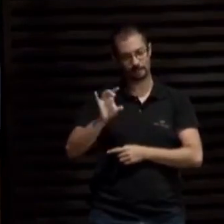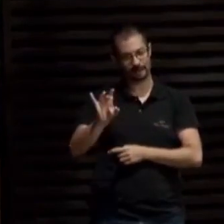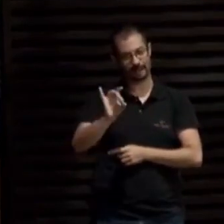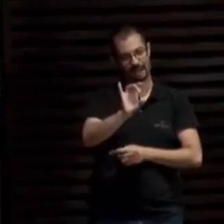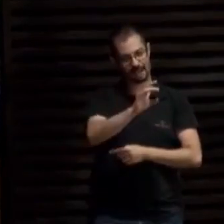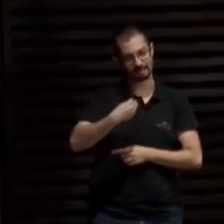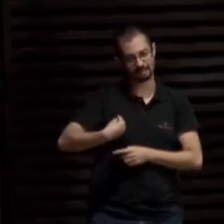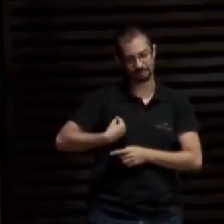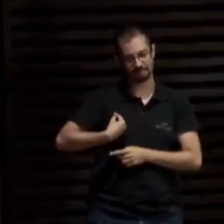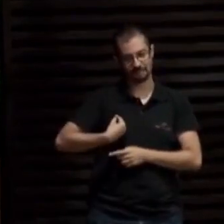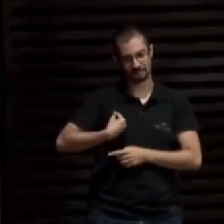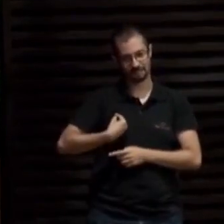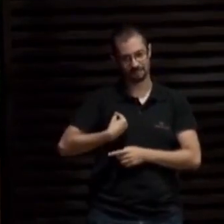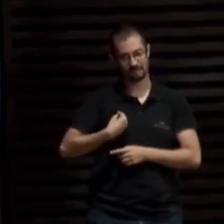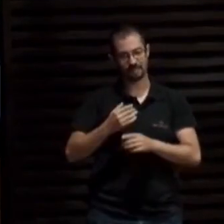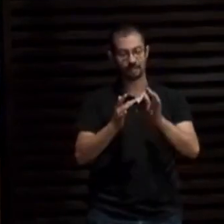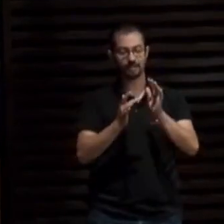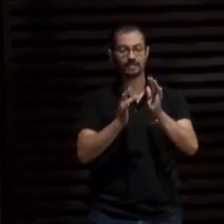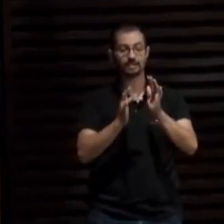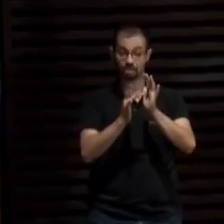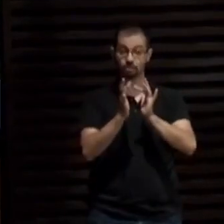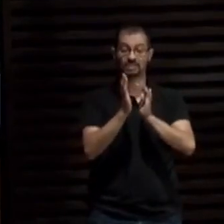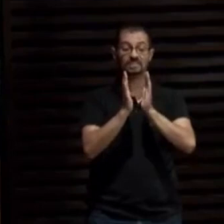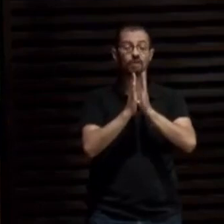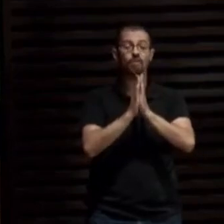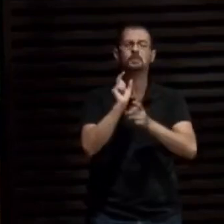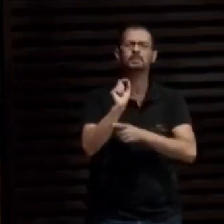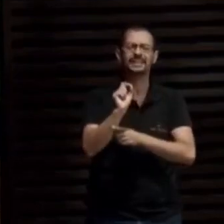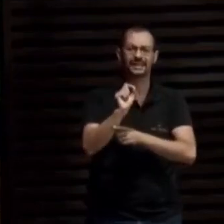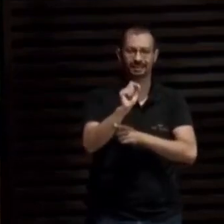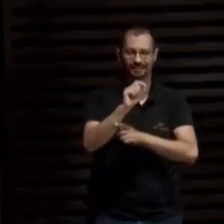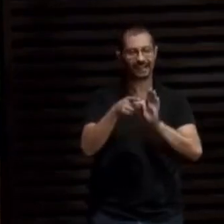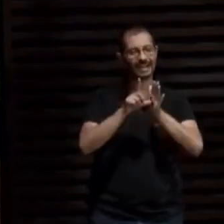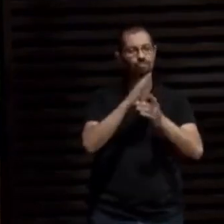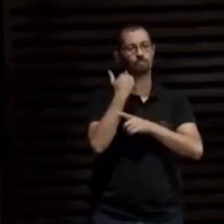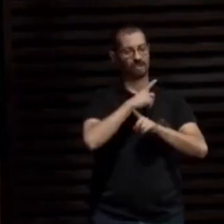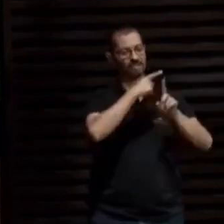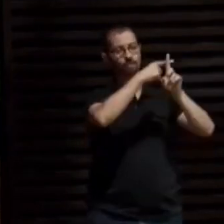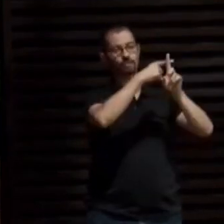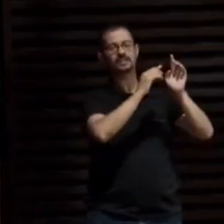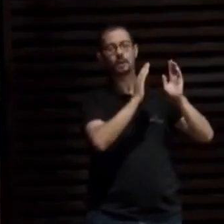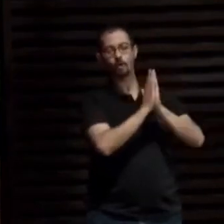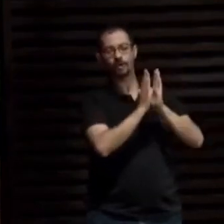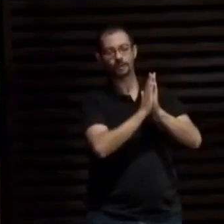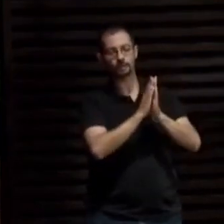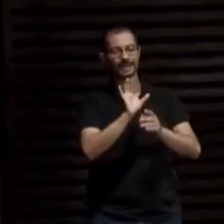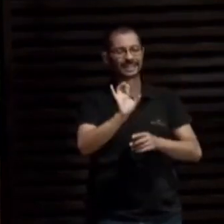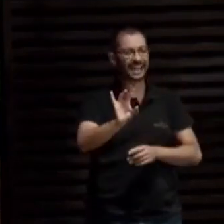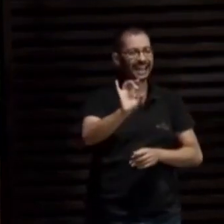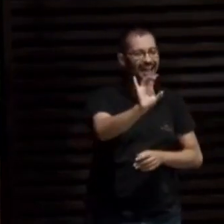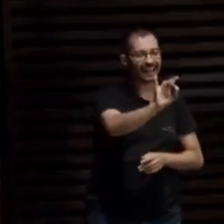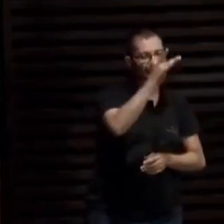Ele está orando para que nós sejamos salvos. Ele não